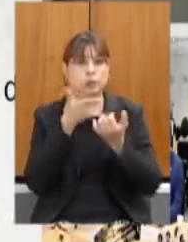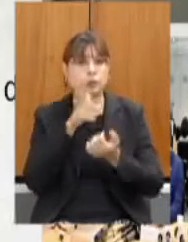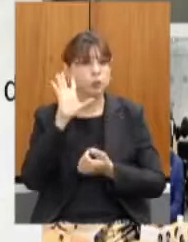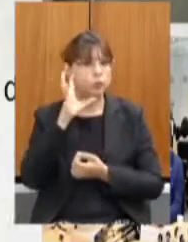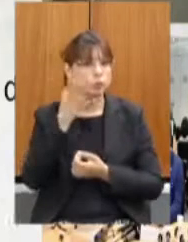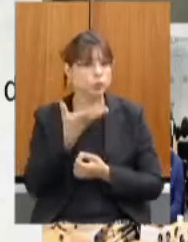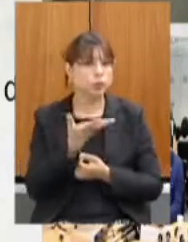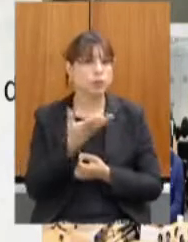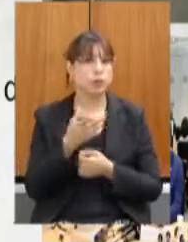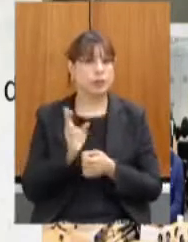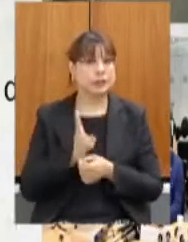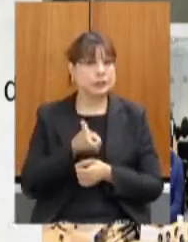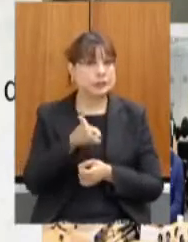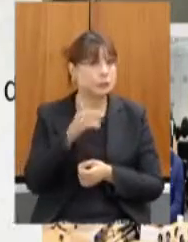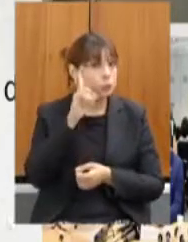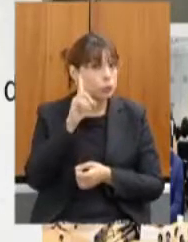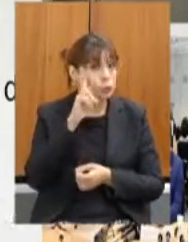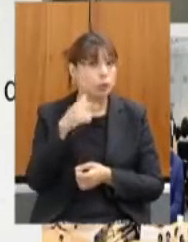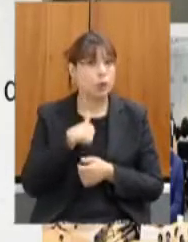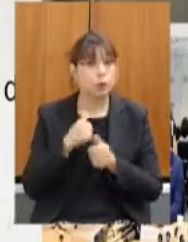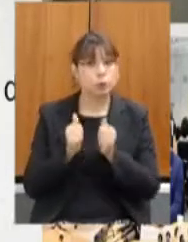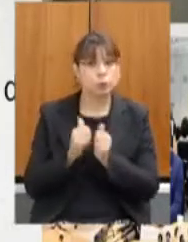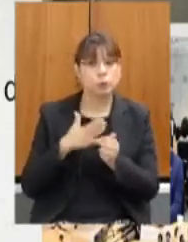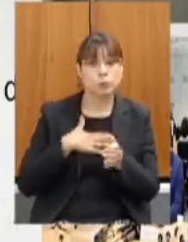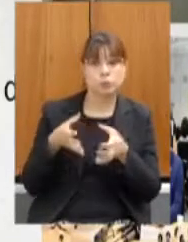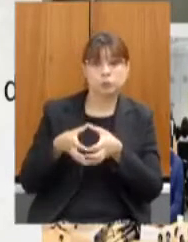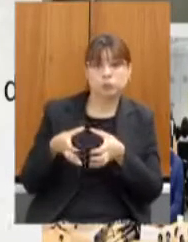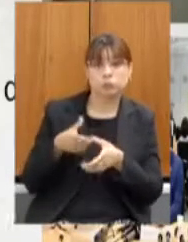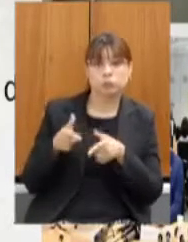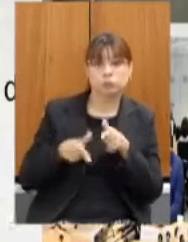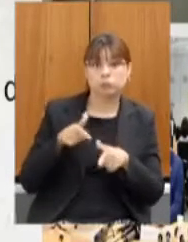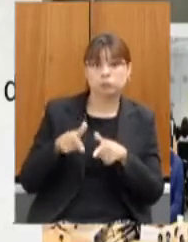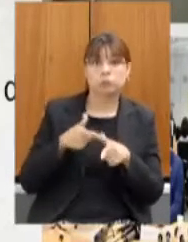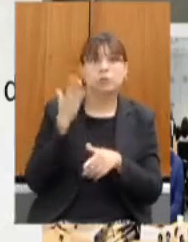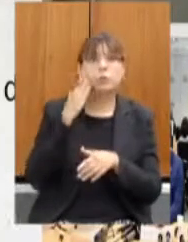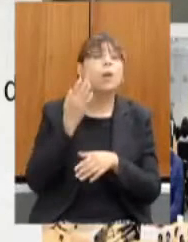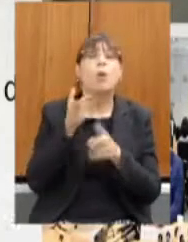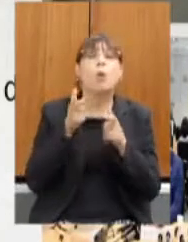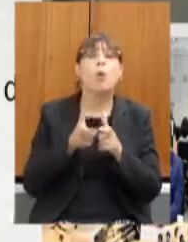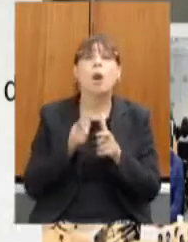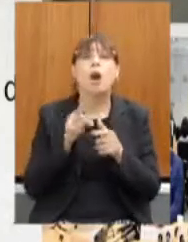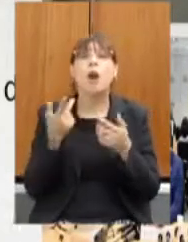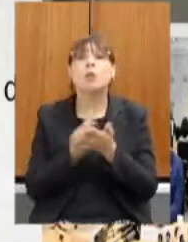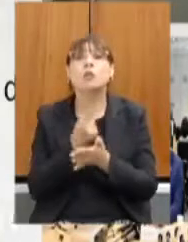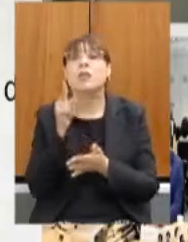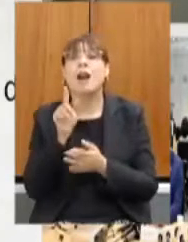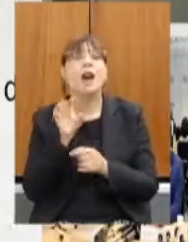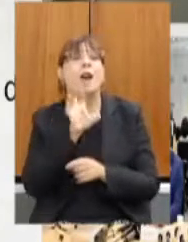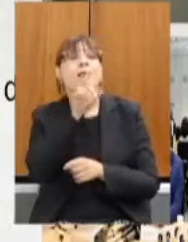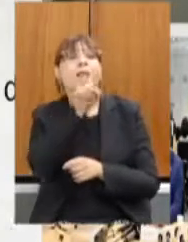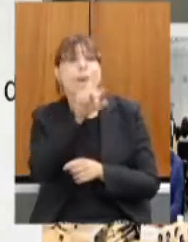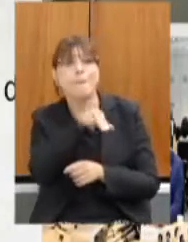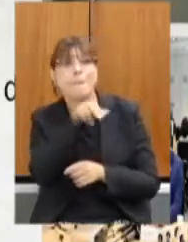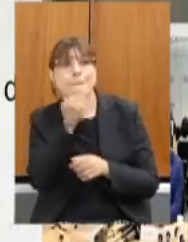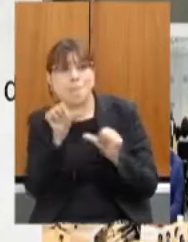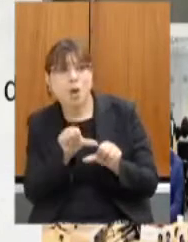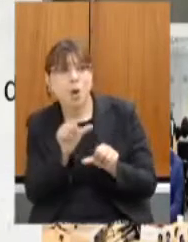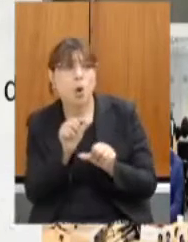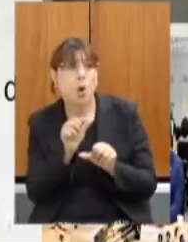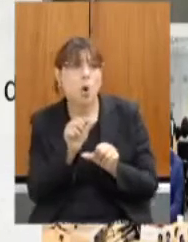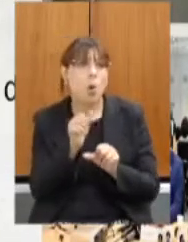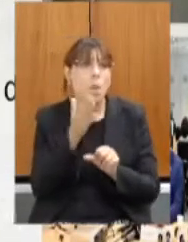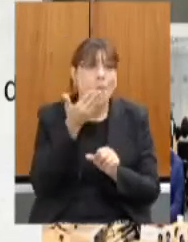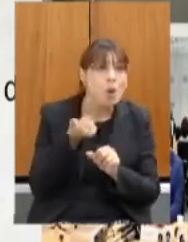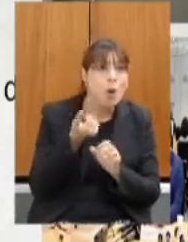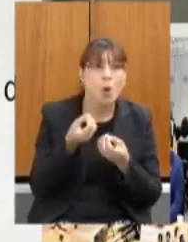eu EA equipe de mandar Vamos assar a situação como está no sei aonde Como está a região tal tá piorando não tá piorando e